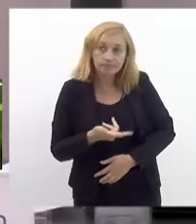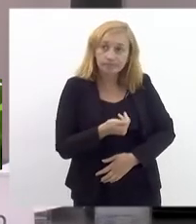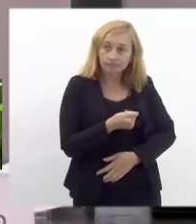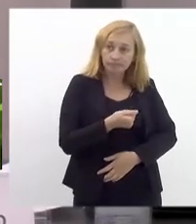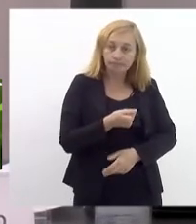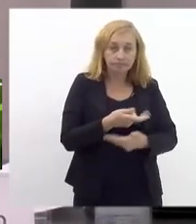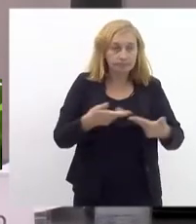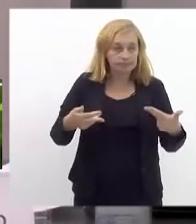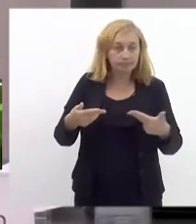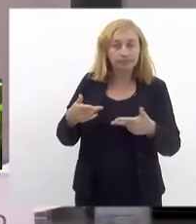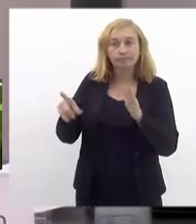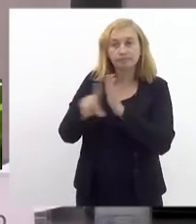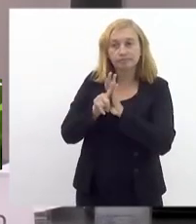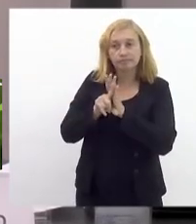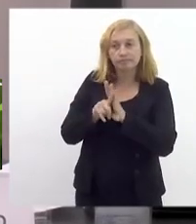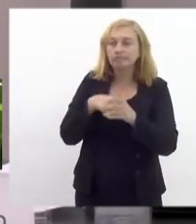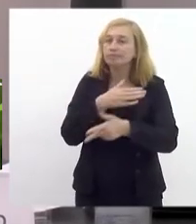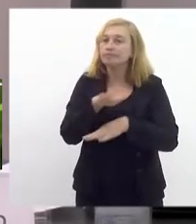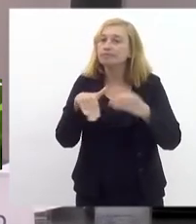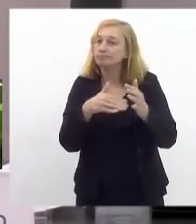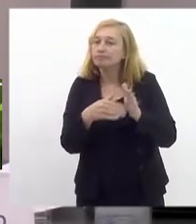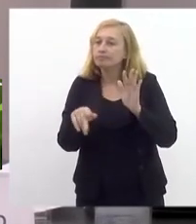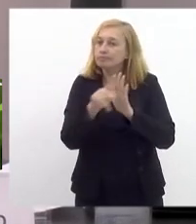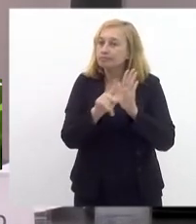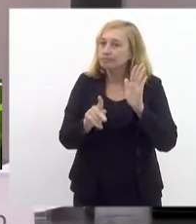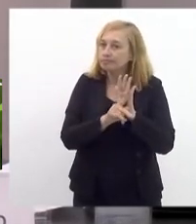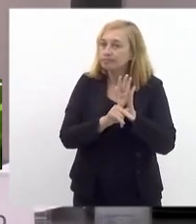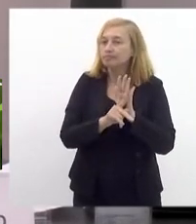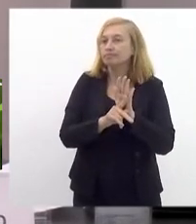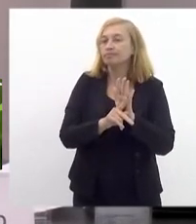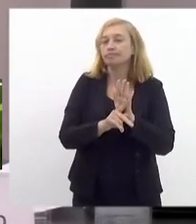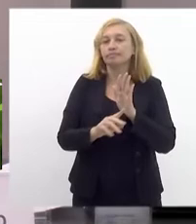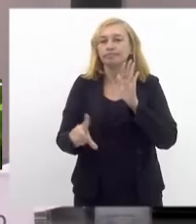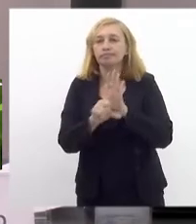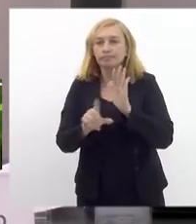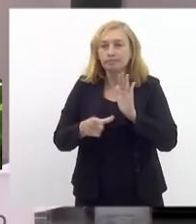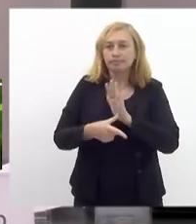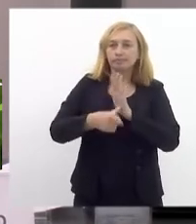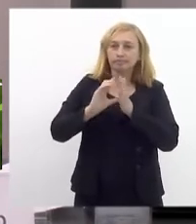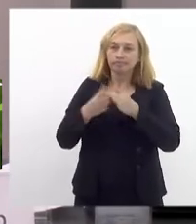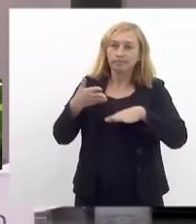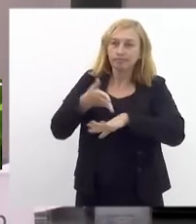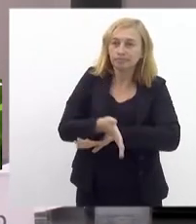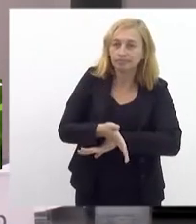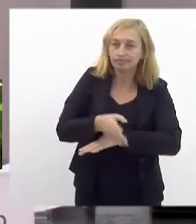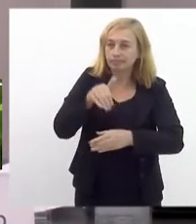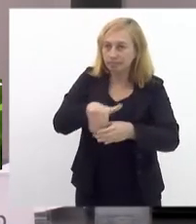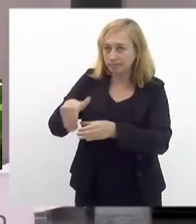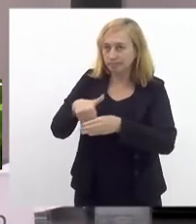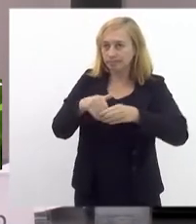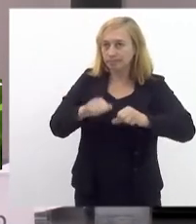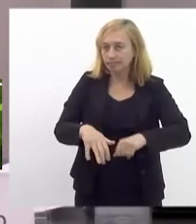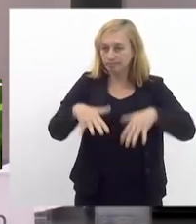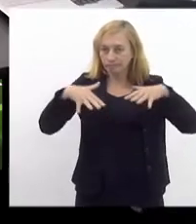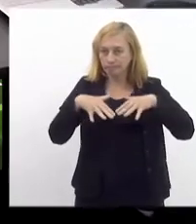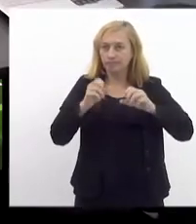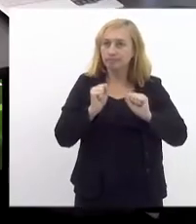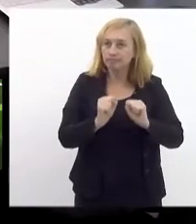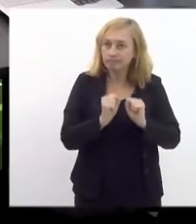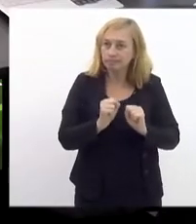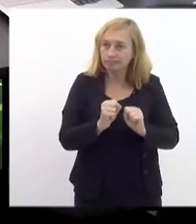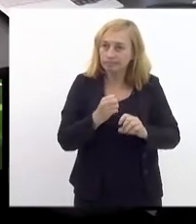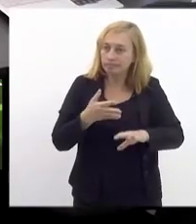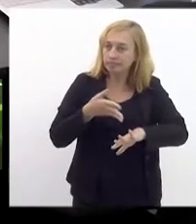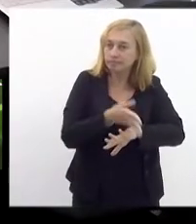tantas legislaturas, quem dera todo o projeto de lei, antes de chegar ao momento da votação em plenário, pudesse passar